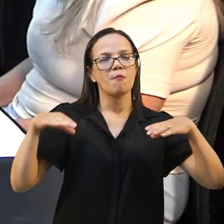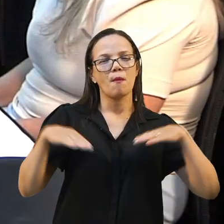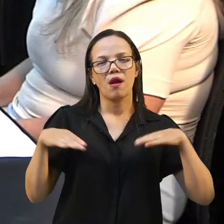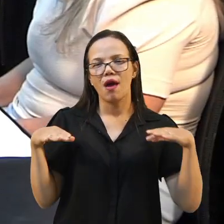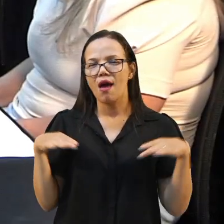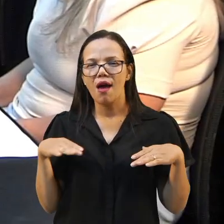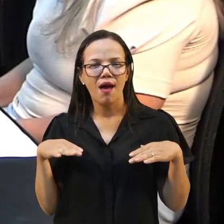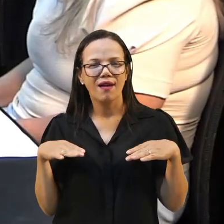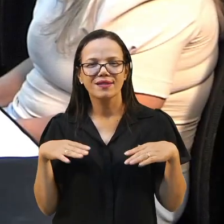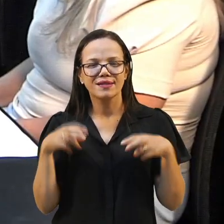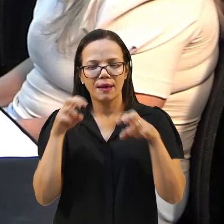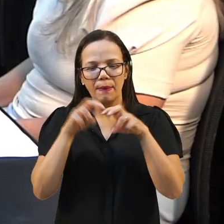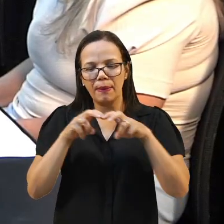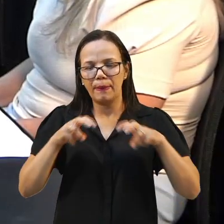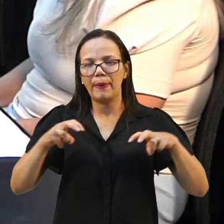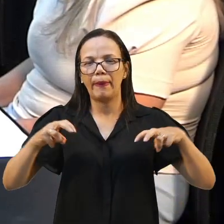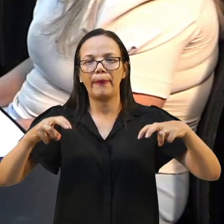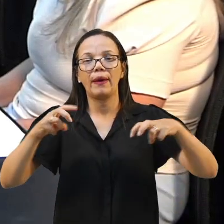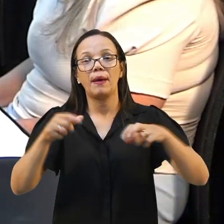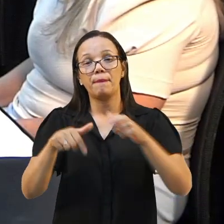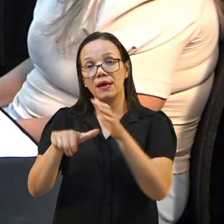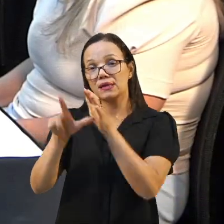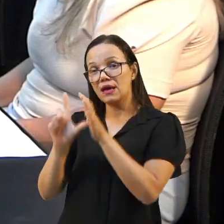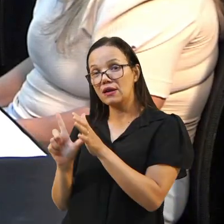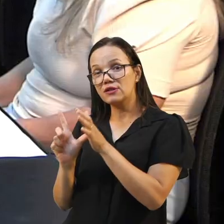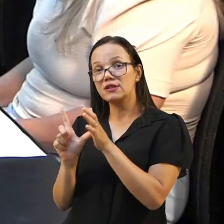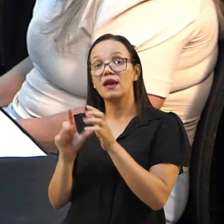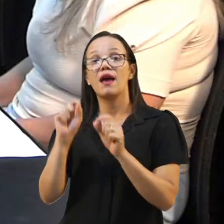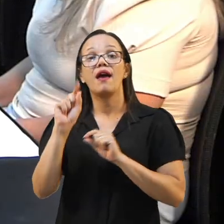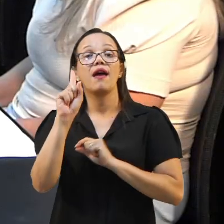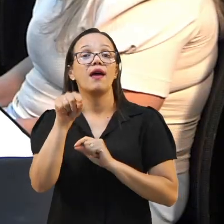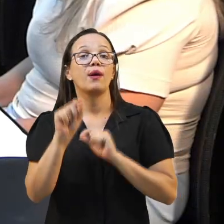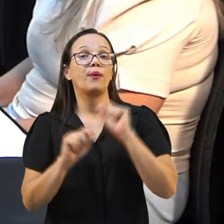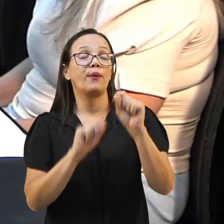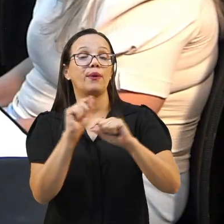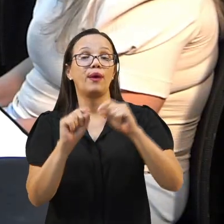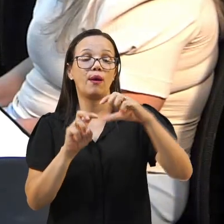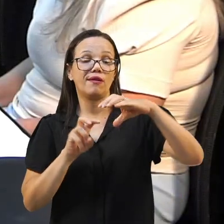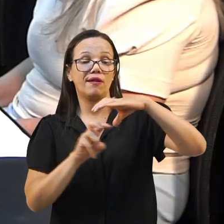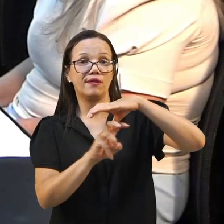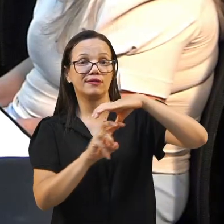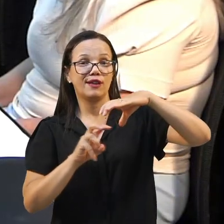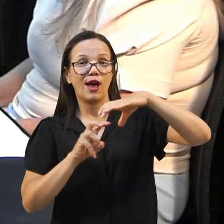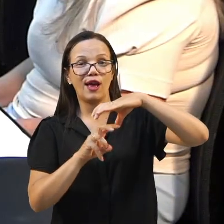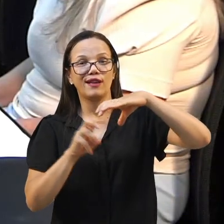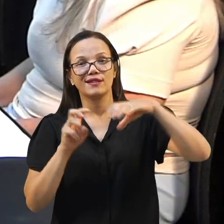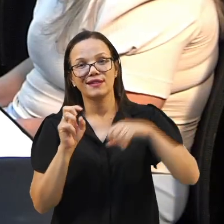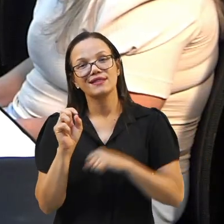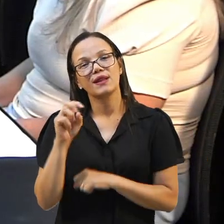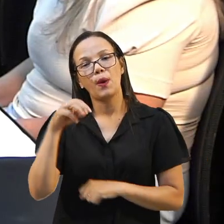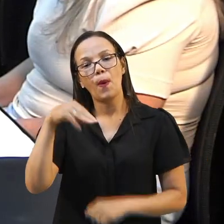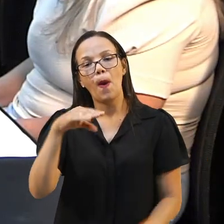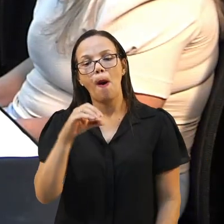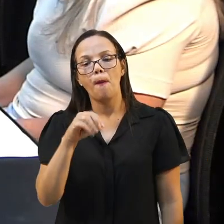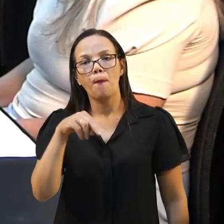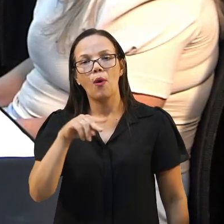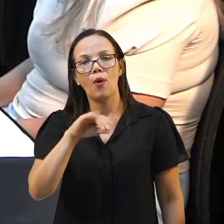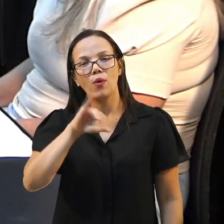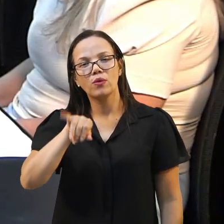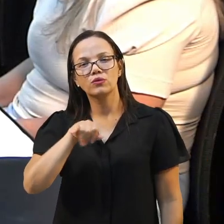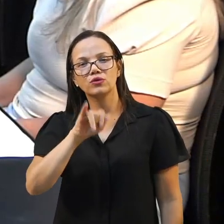ali a estrada de ferro, passava a estação da Mogiana e todos os depósitos,